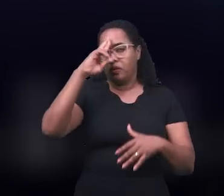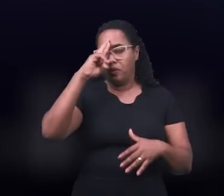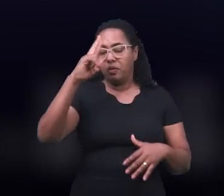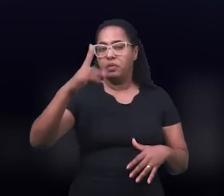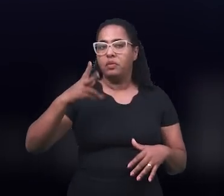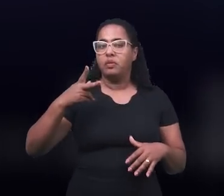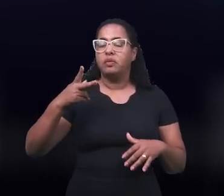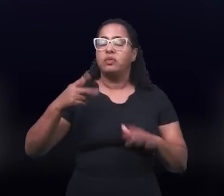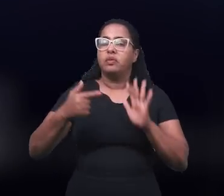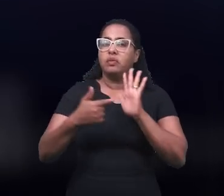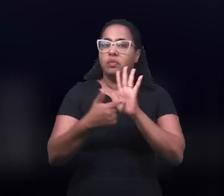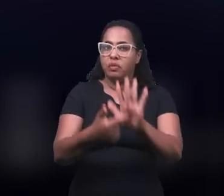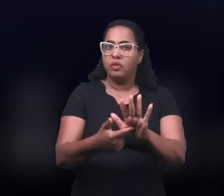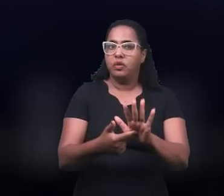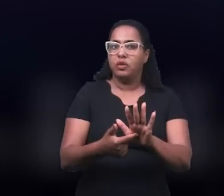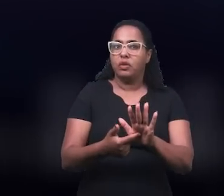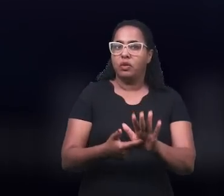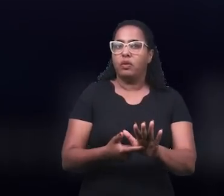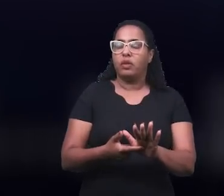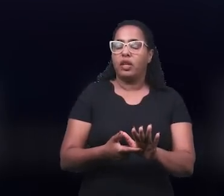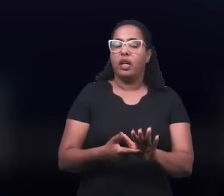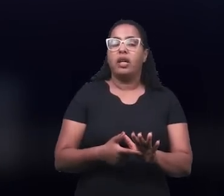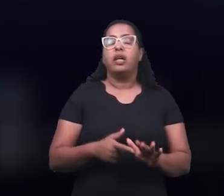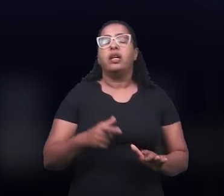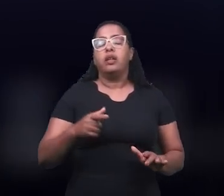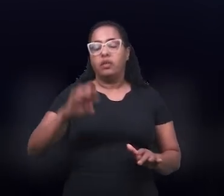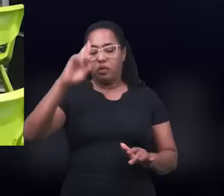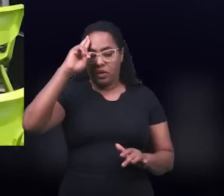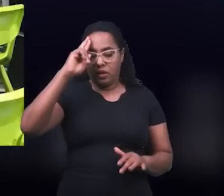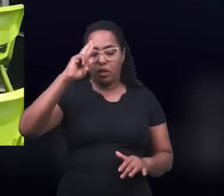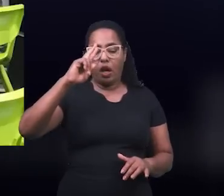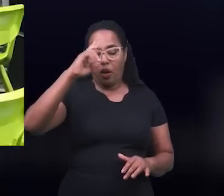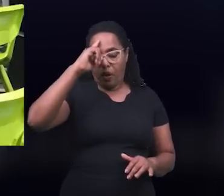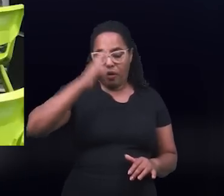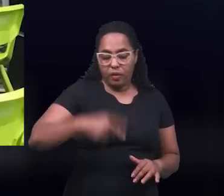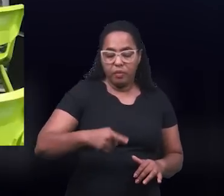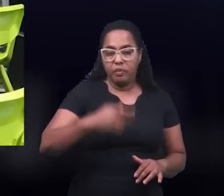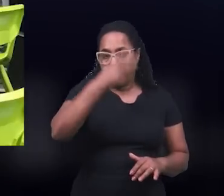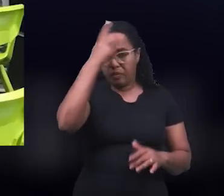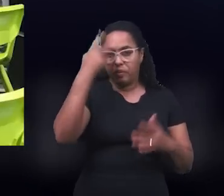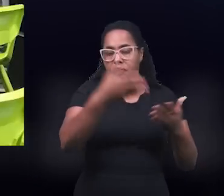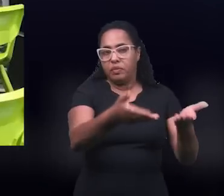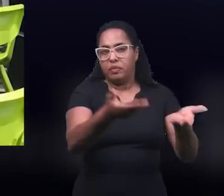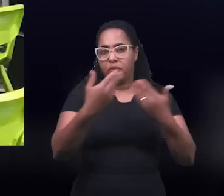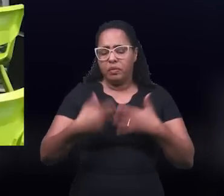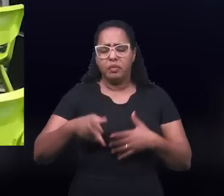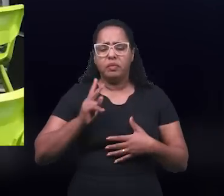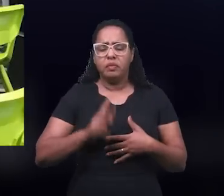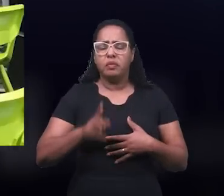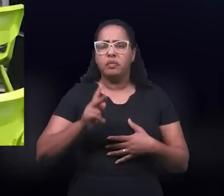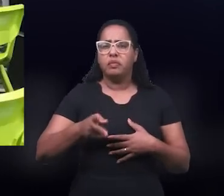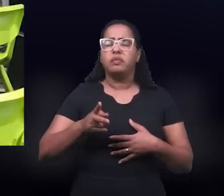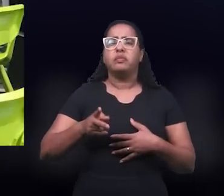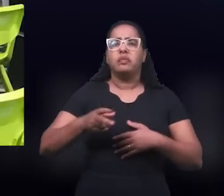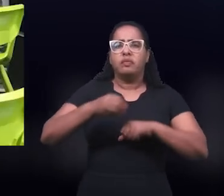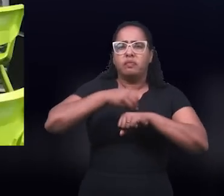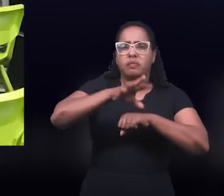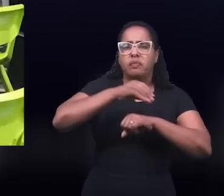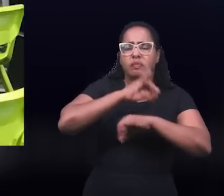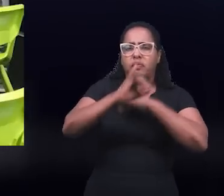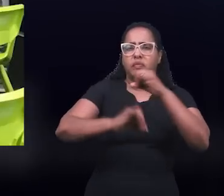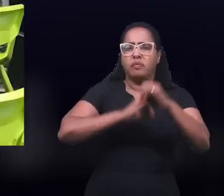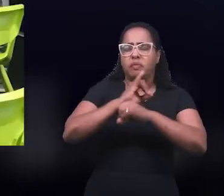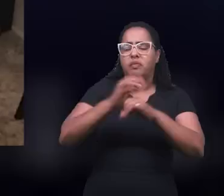que, depois disso, o Senhor deu uma promessa, olha, eu irei trazer alguns convidados. E nós sempre fazendo um trabalho de divulgação